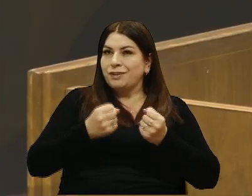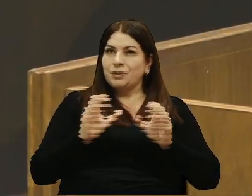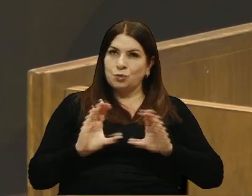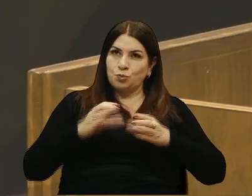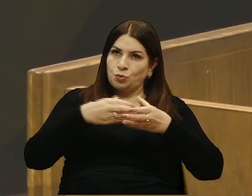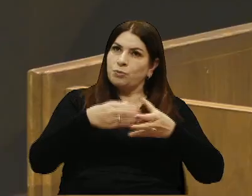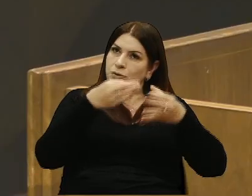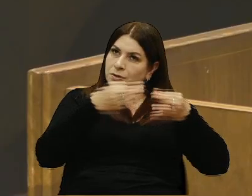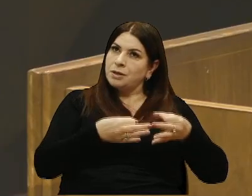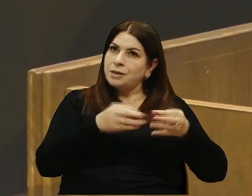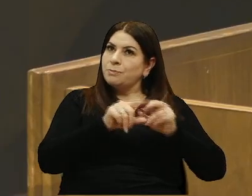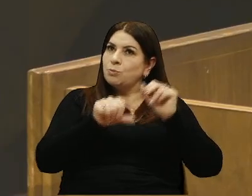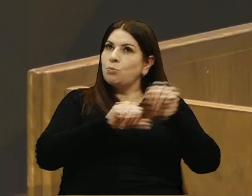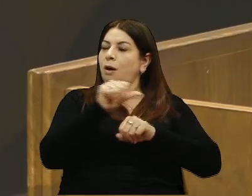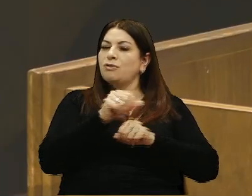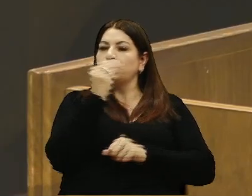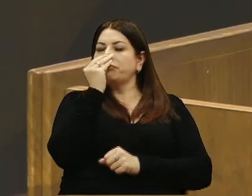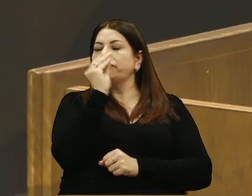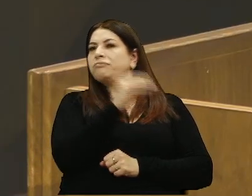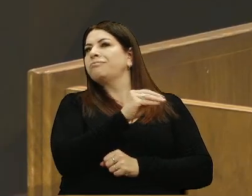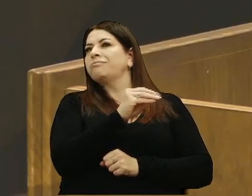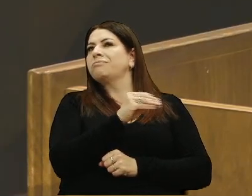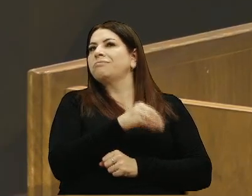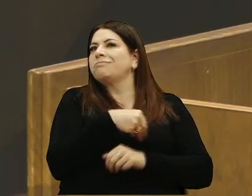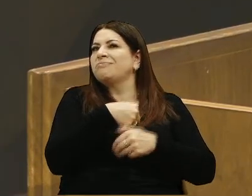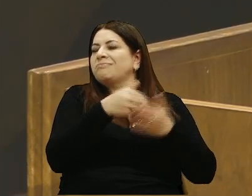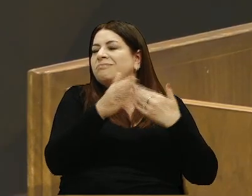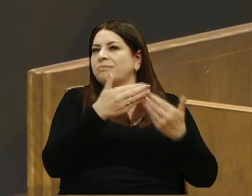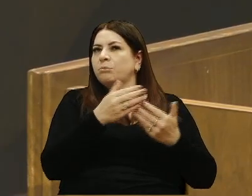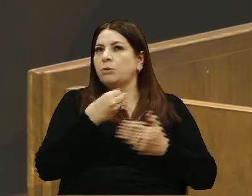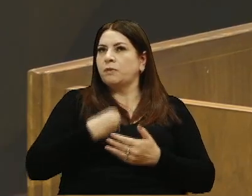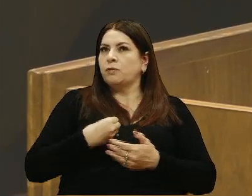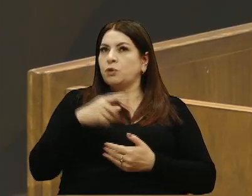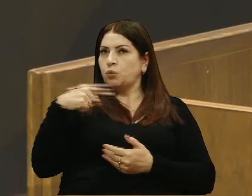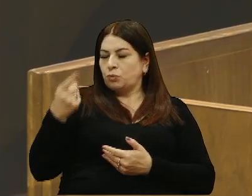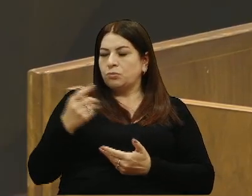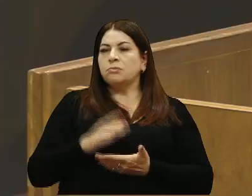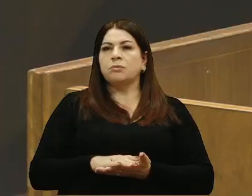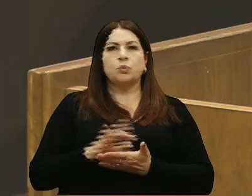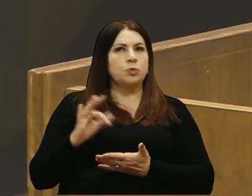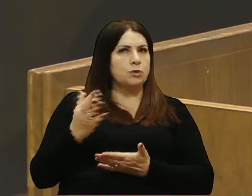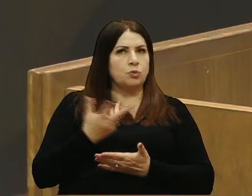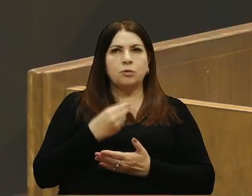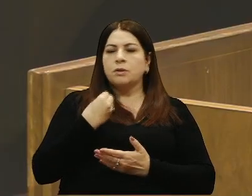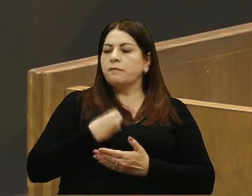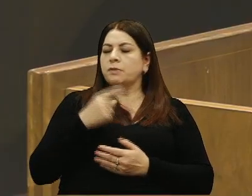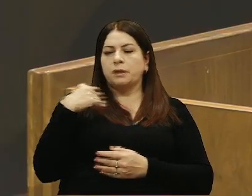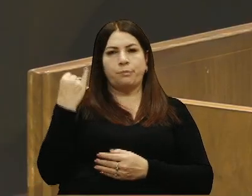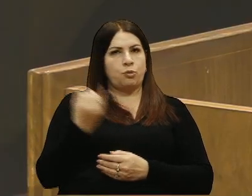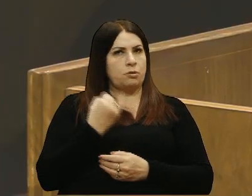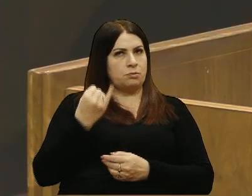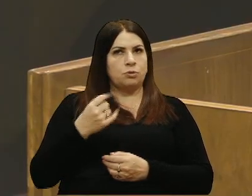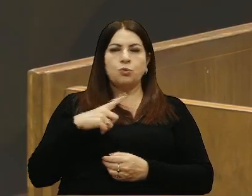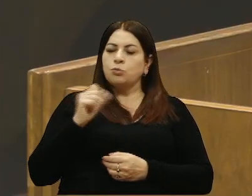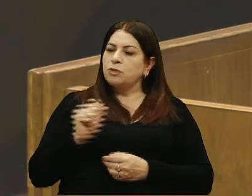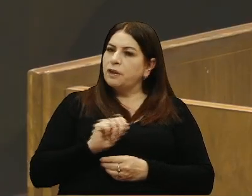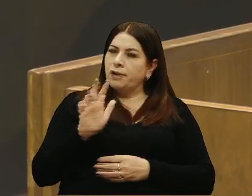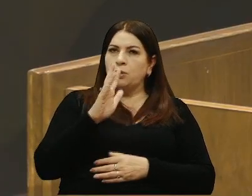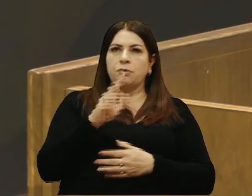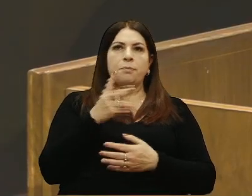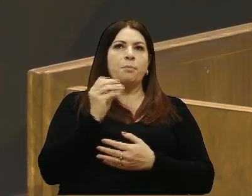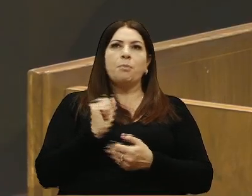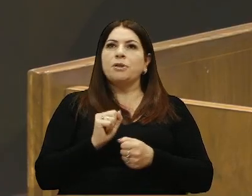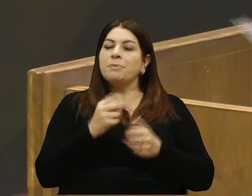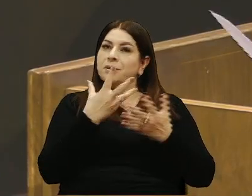grupo se transforme na omissão ou no descaso pela vida de um outro. Toda vida importa, toda vida tem valor. Não